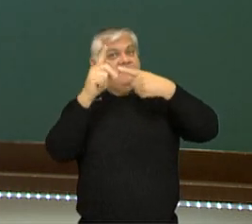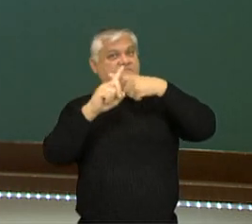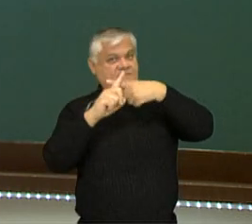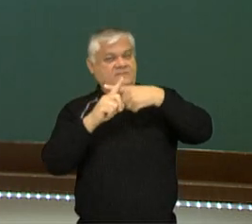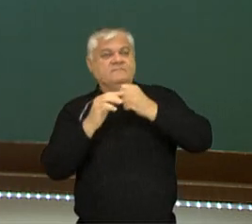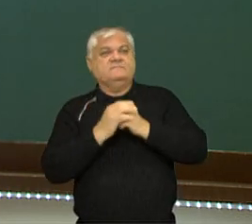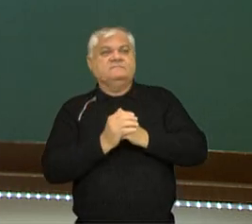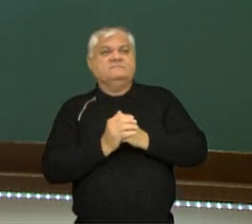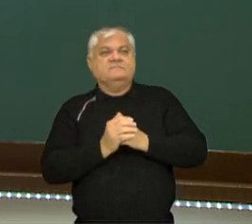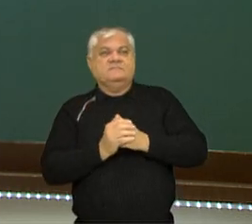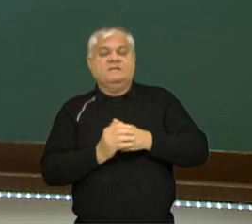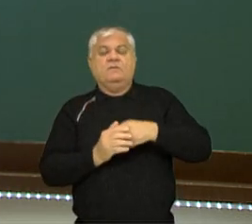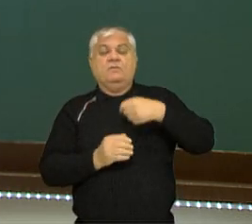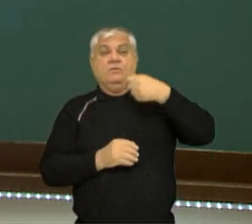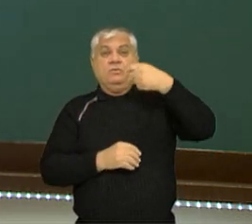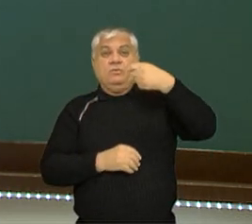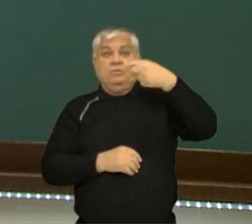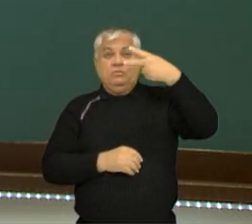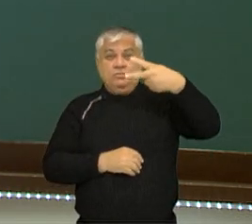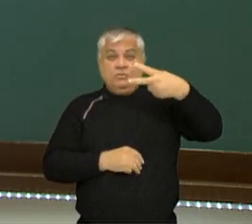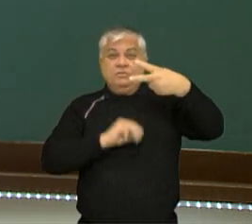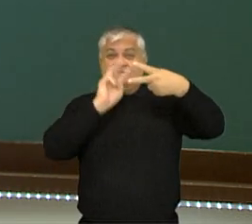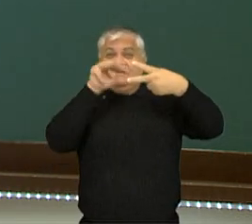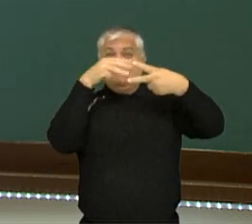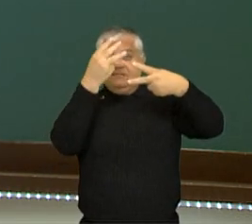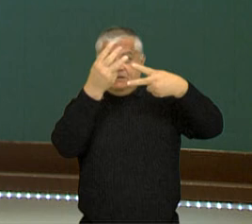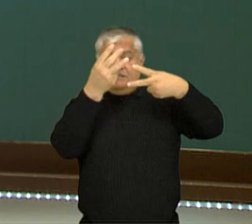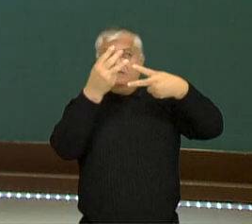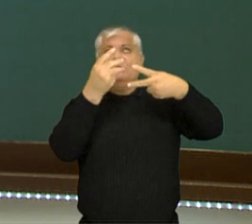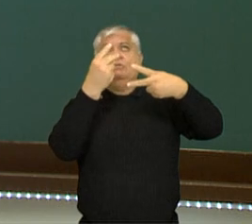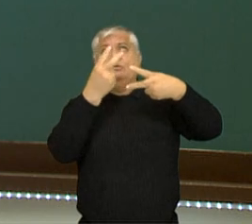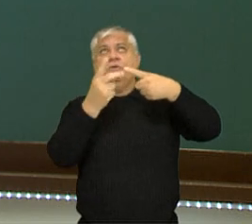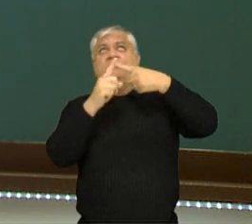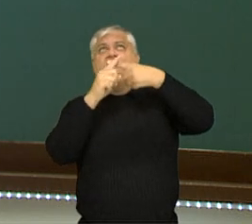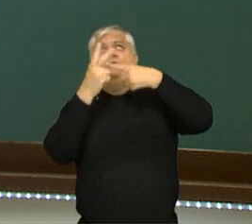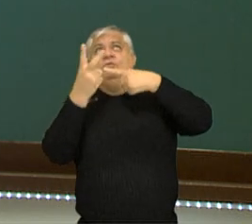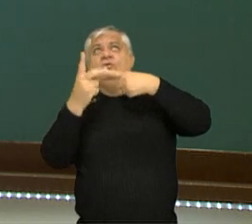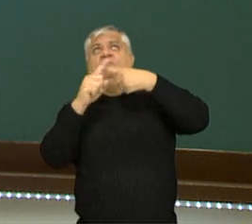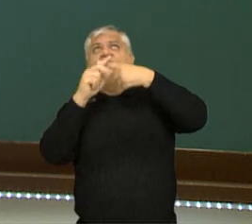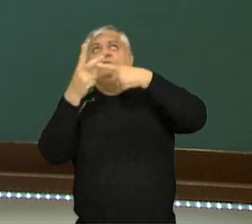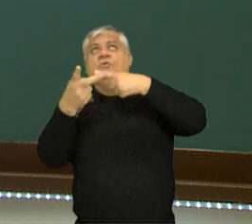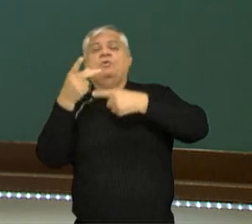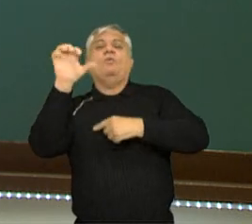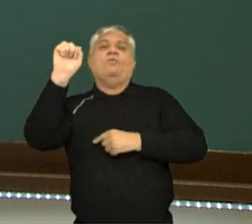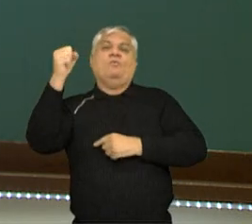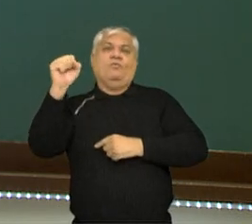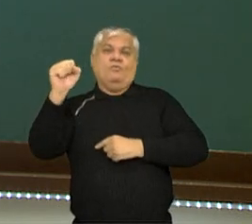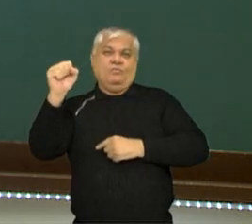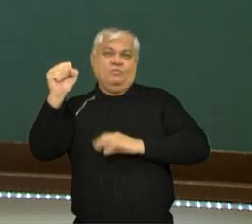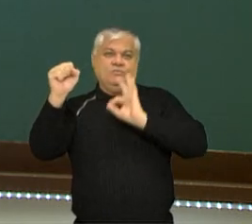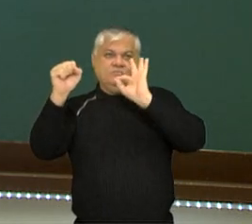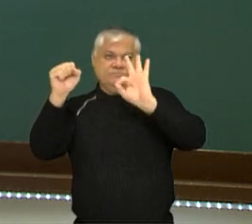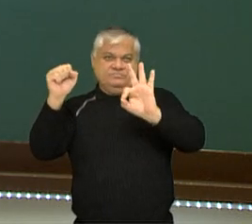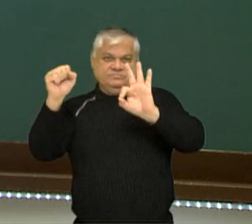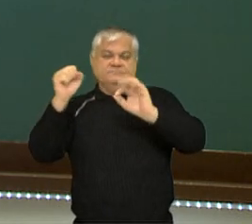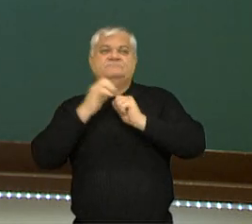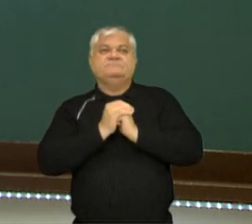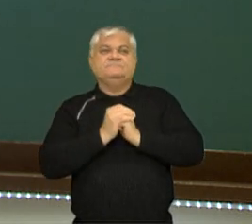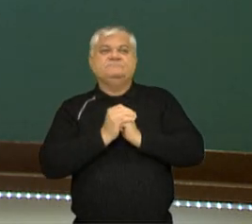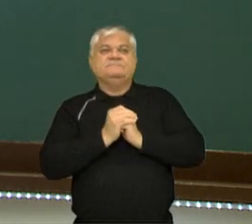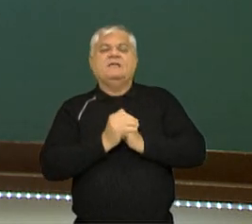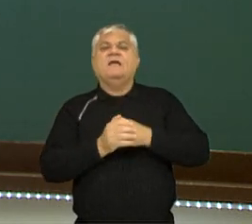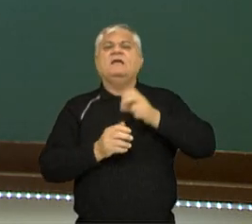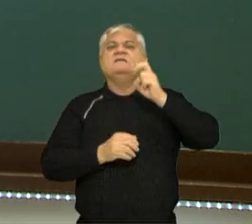Então, 2 elevado à terceira, quanto que é? 2 vezes 2, 4. 4 vezes 2, 8.